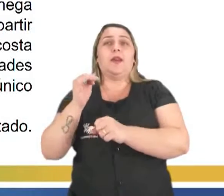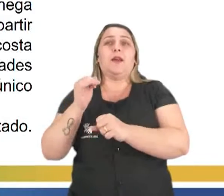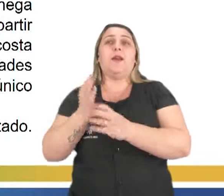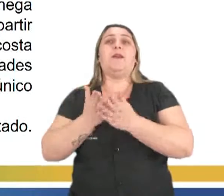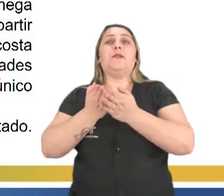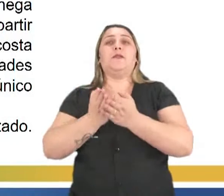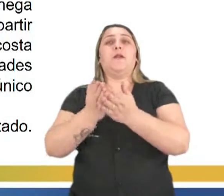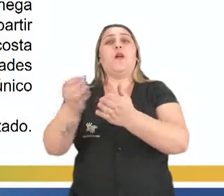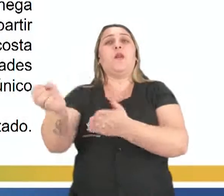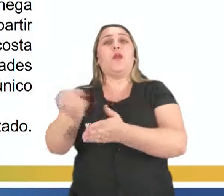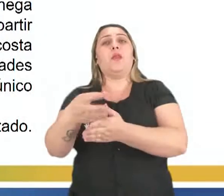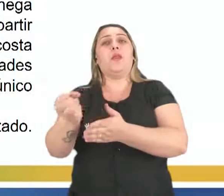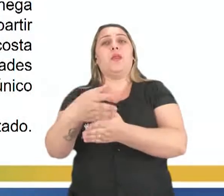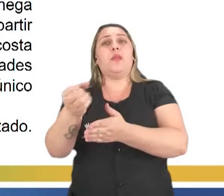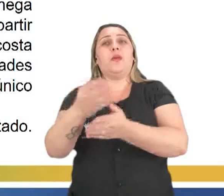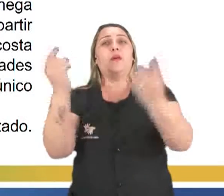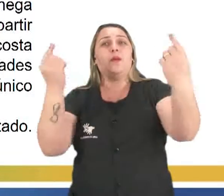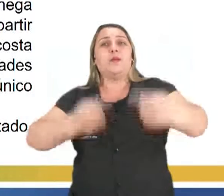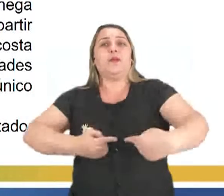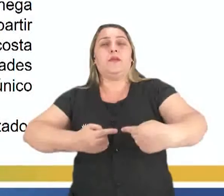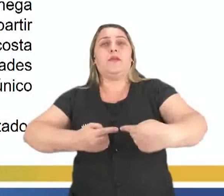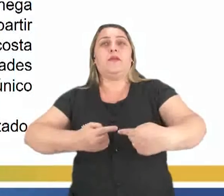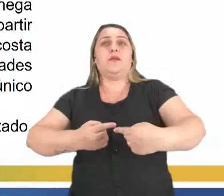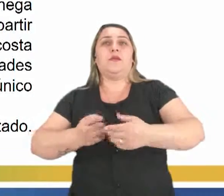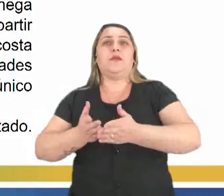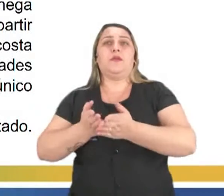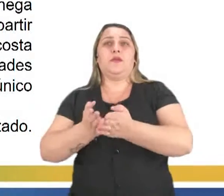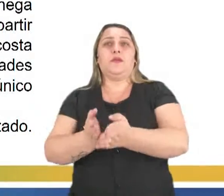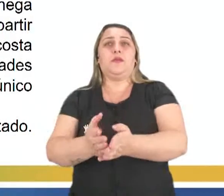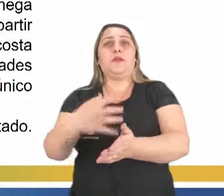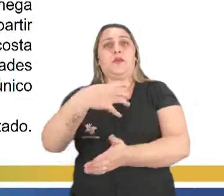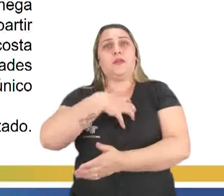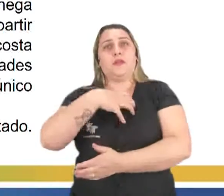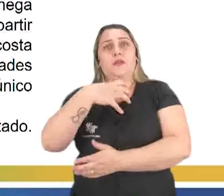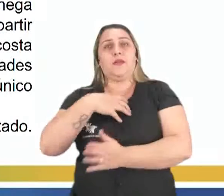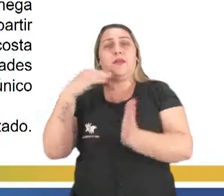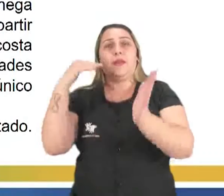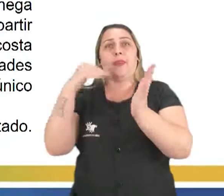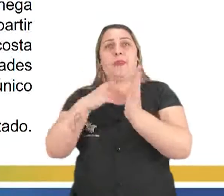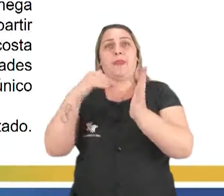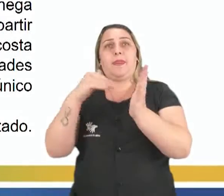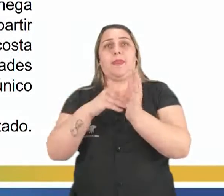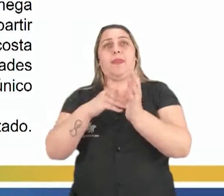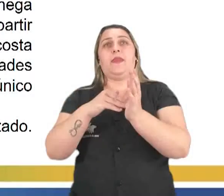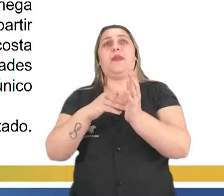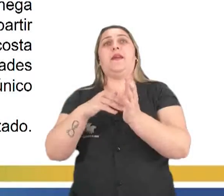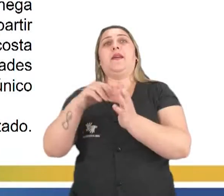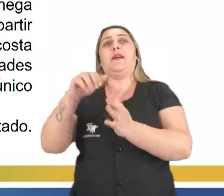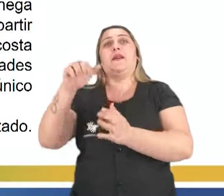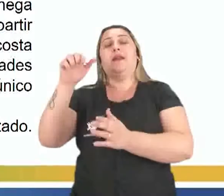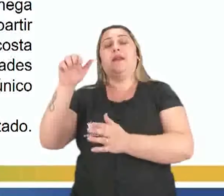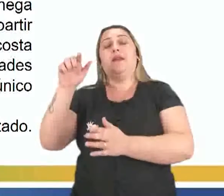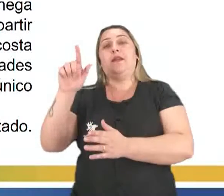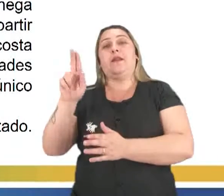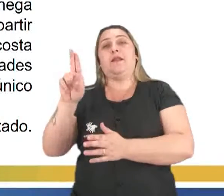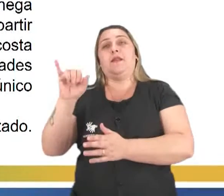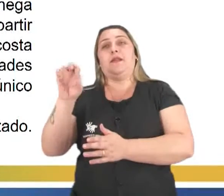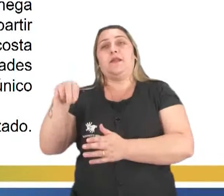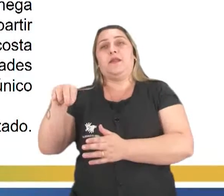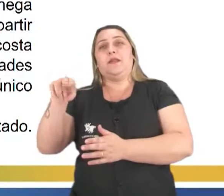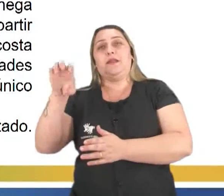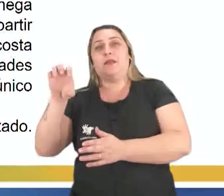um novo desafio. A sua rota era Salvador até as encostas de Guiné, na África